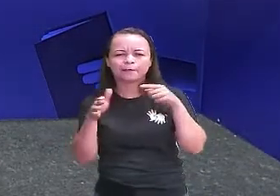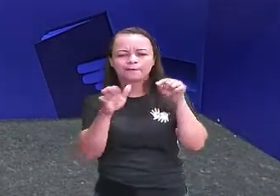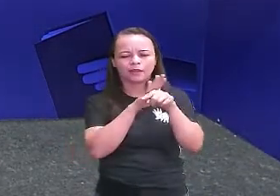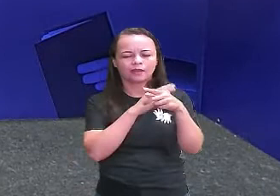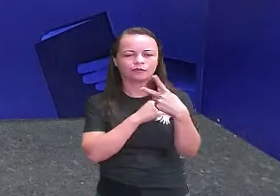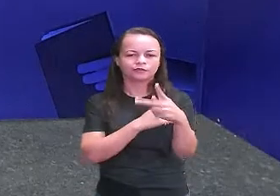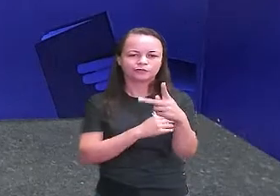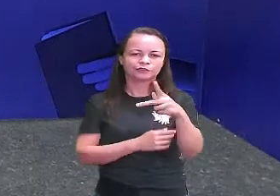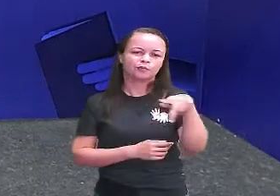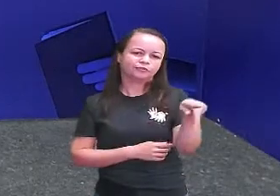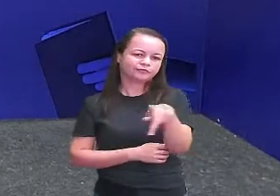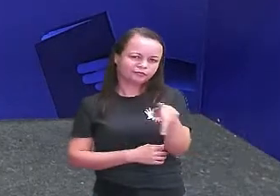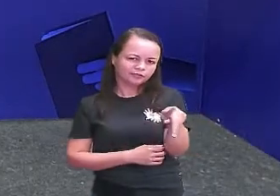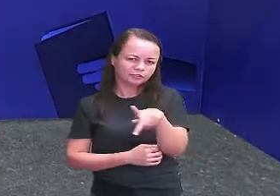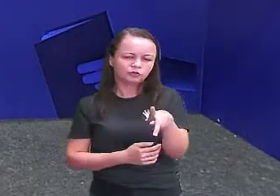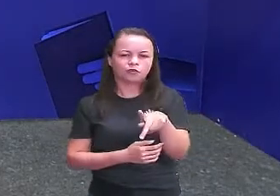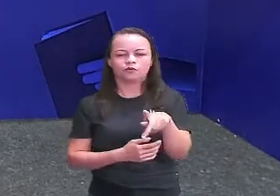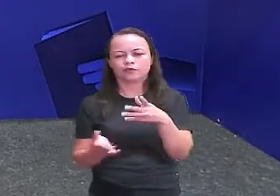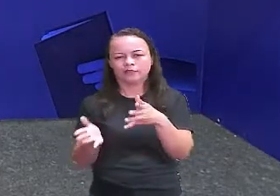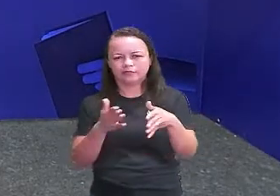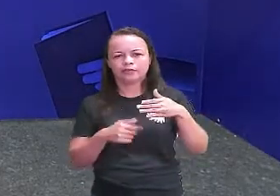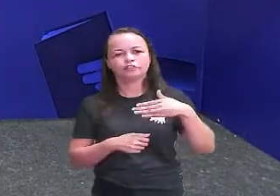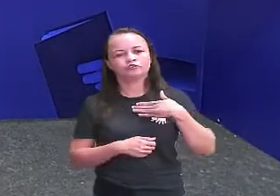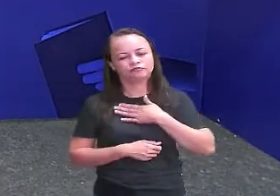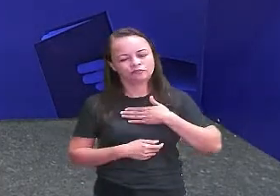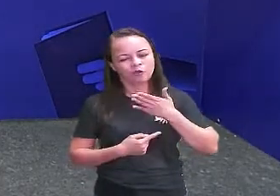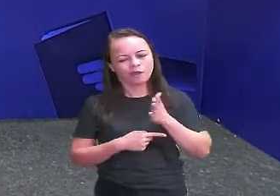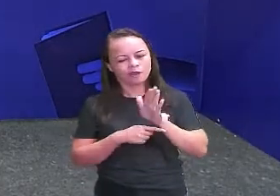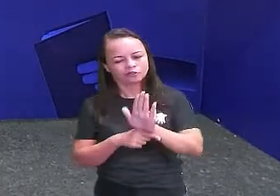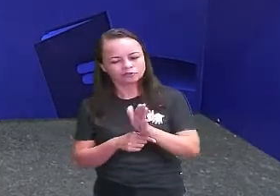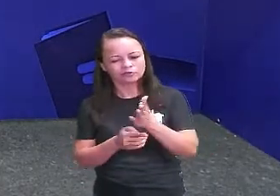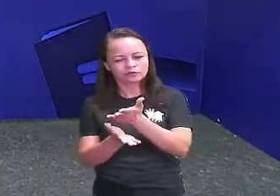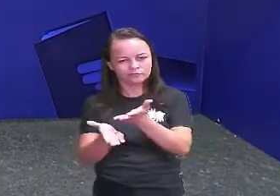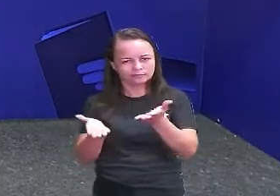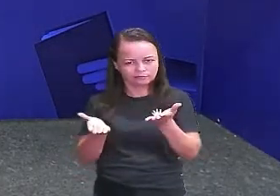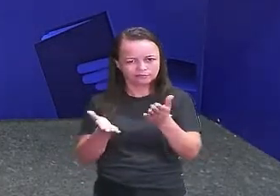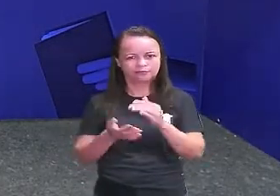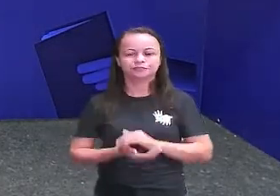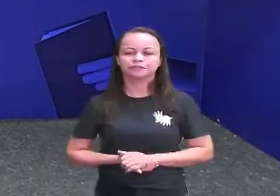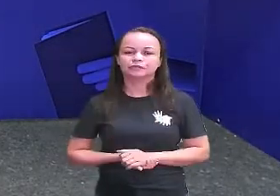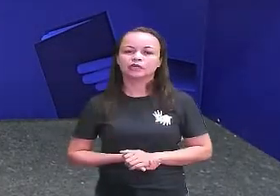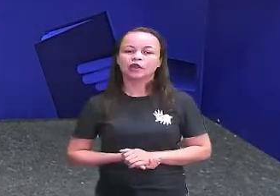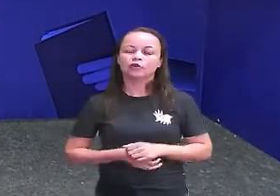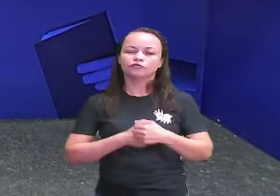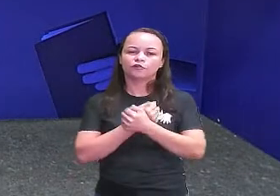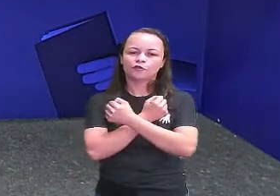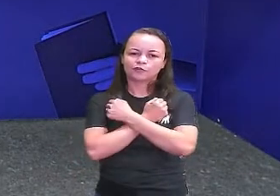que eles terão com certeza a maior satisfação em tirar essa tua dúvida, tá certo? Um